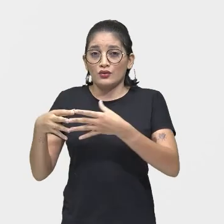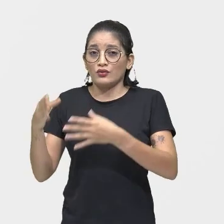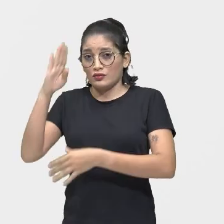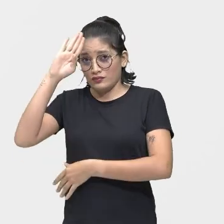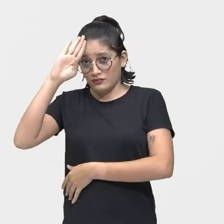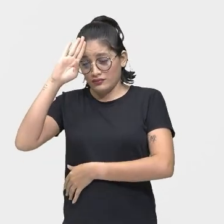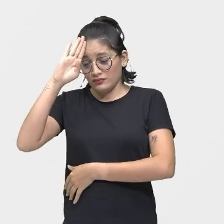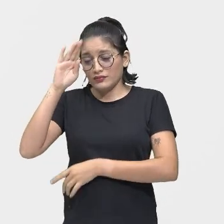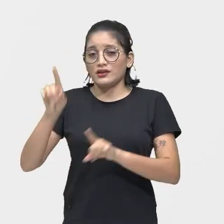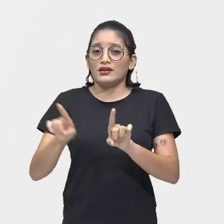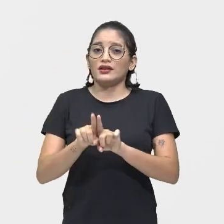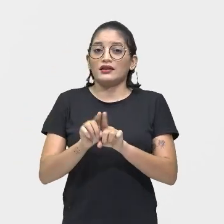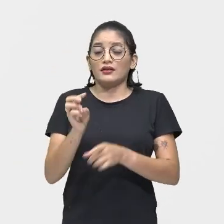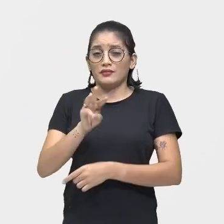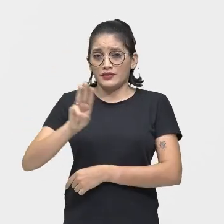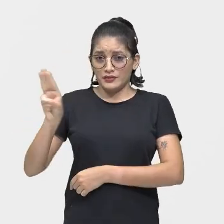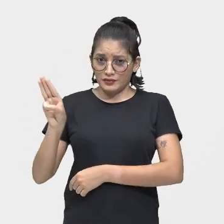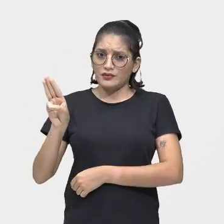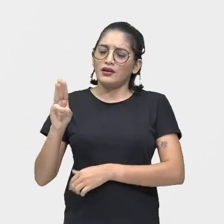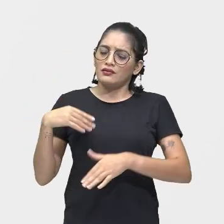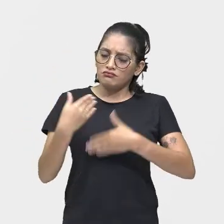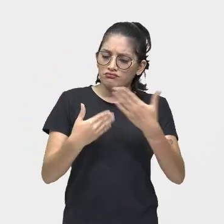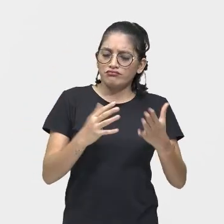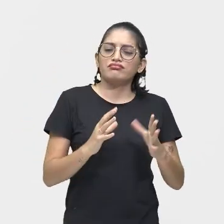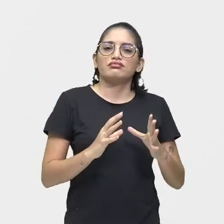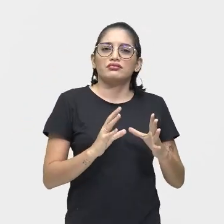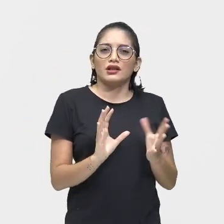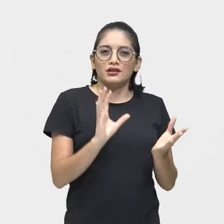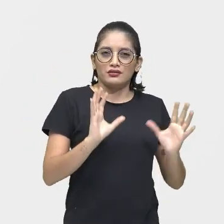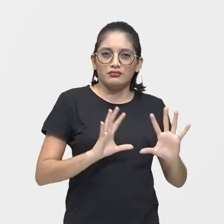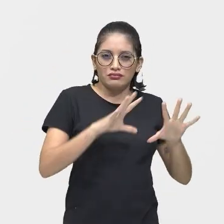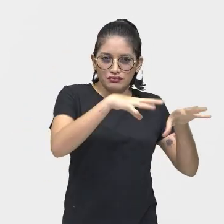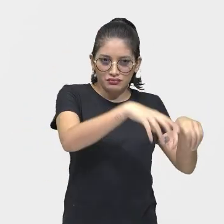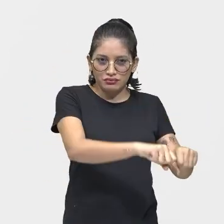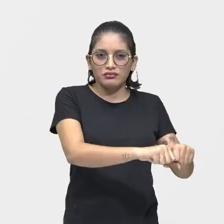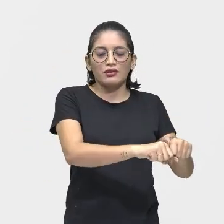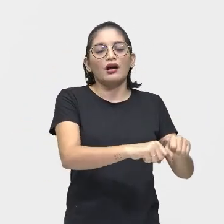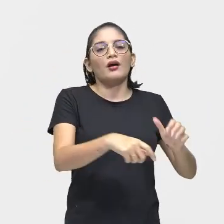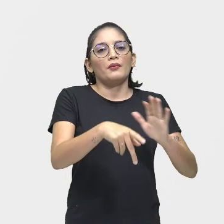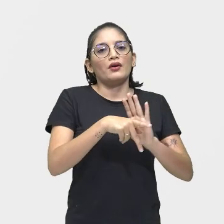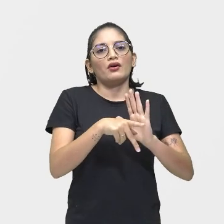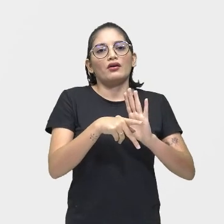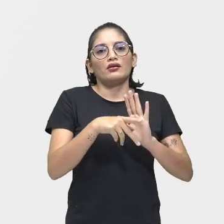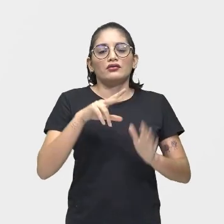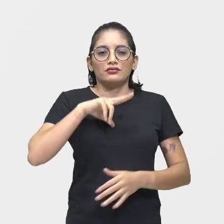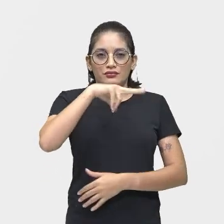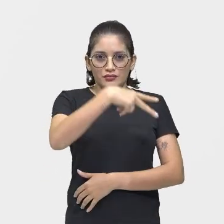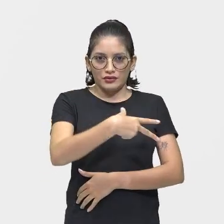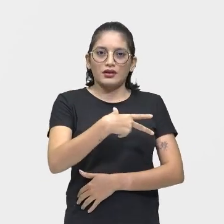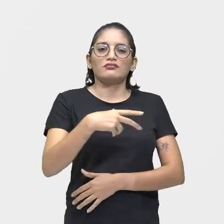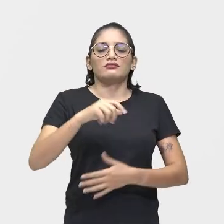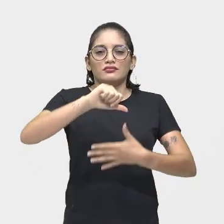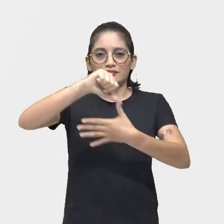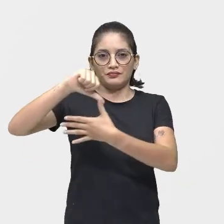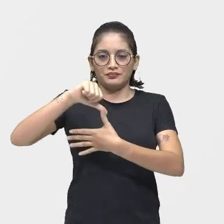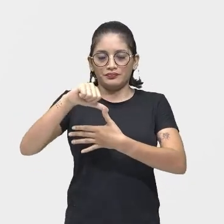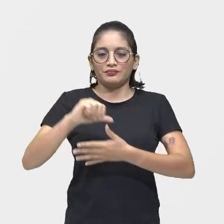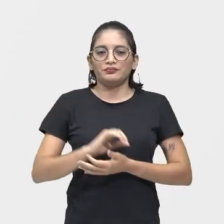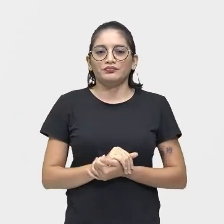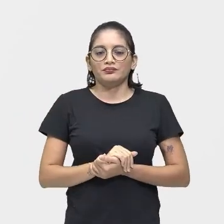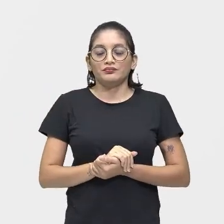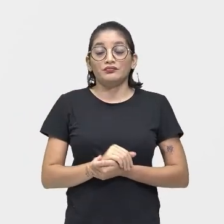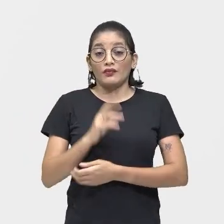e dos soldados no processo de colonização empreendido por Portugal na América? Resposta: